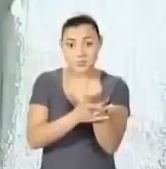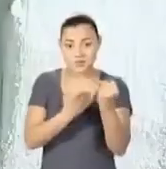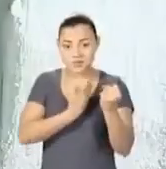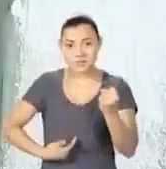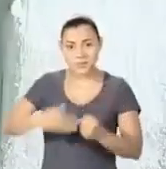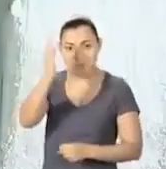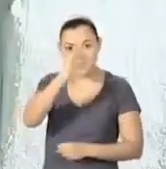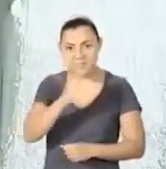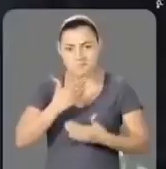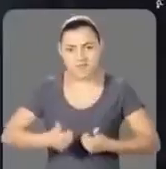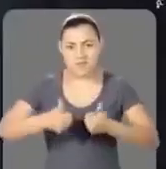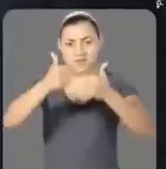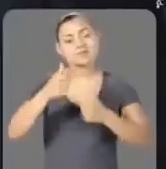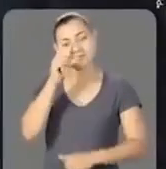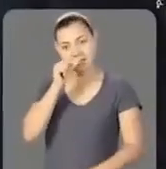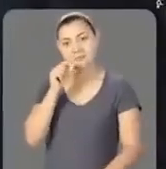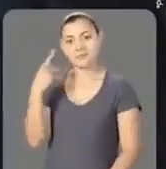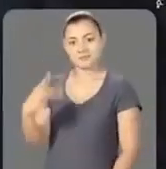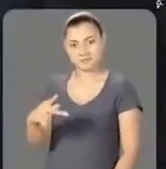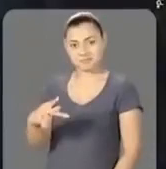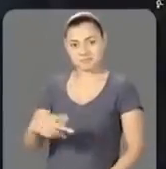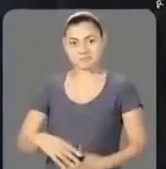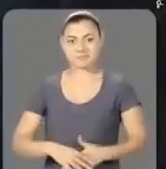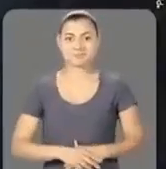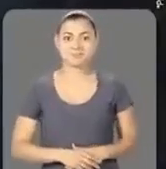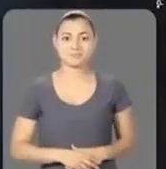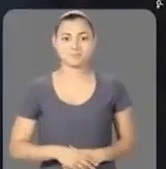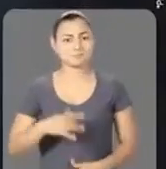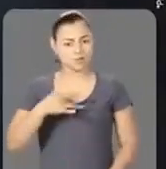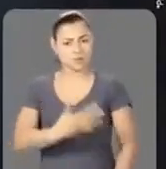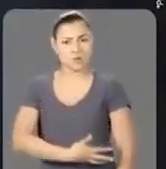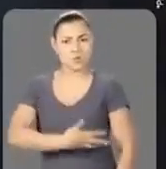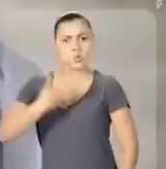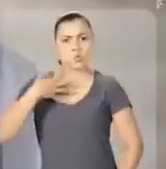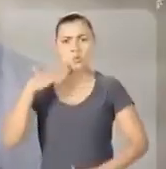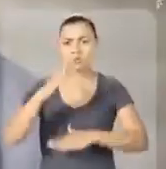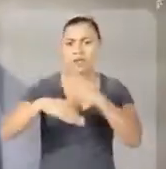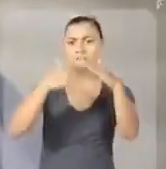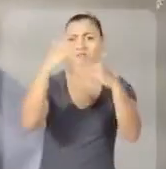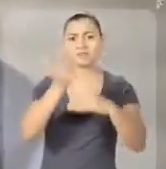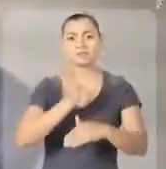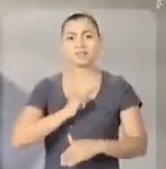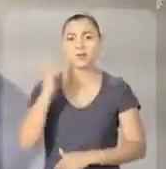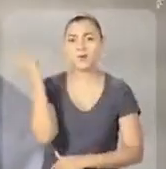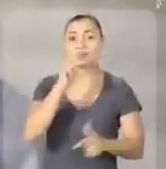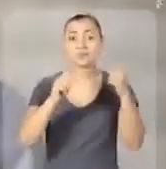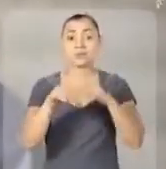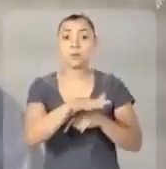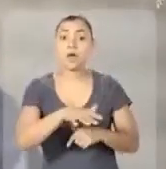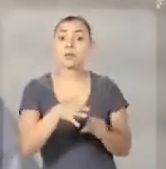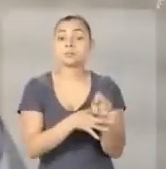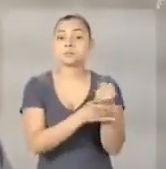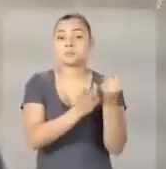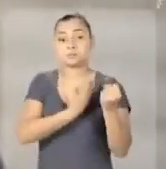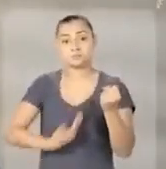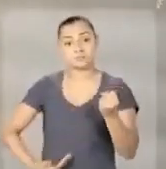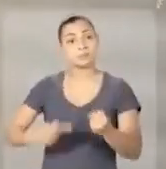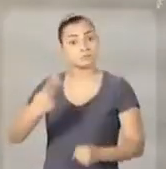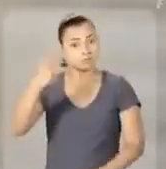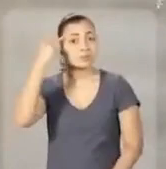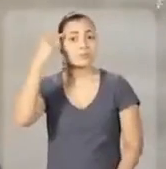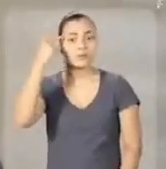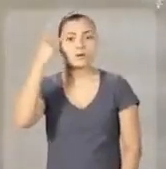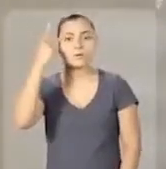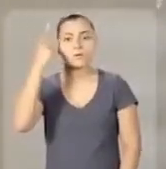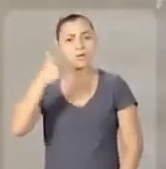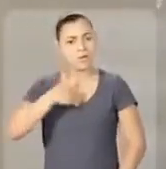para mudar a segurança pública no Brasil, é Geraldo Alckmin. Tenho muito orgulho dos avanços que conseguimos na